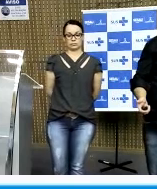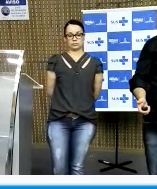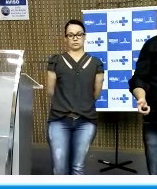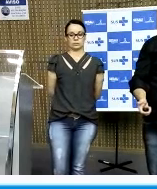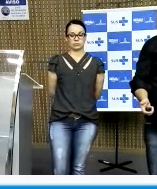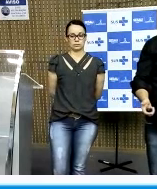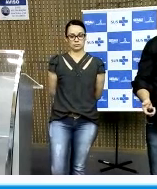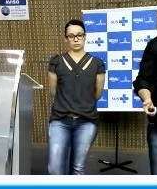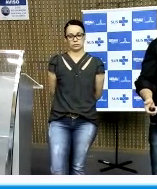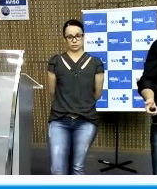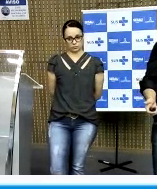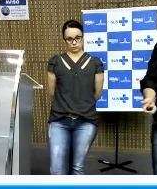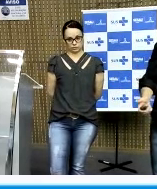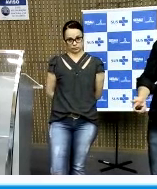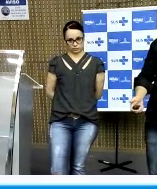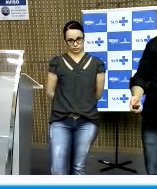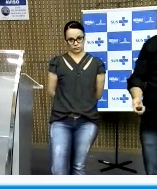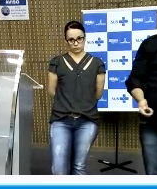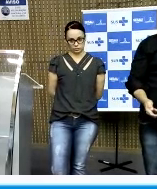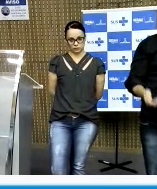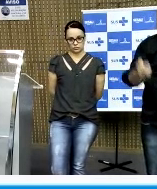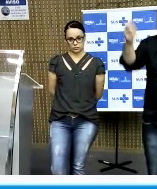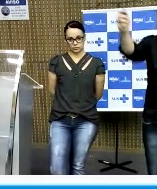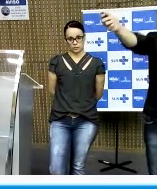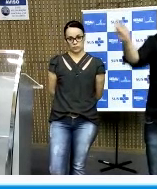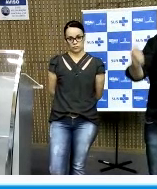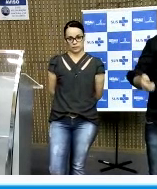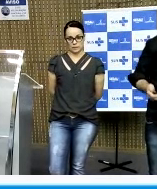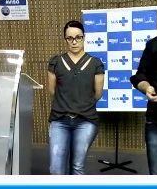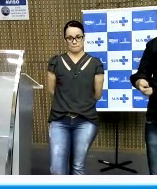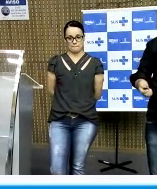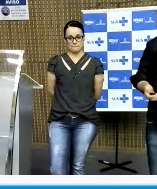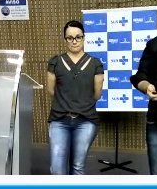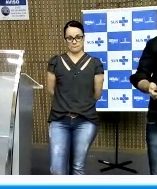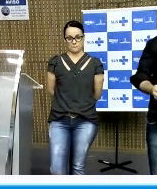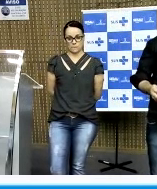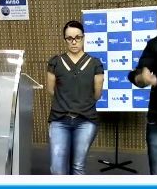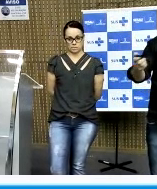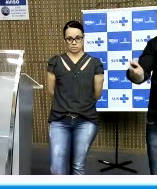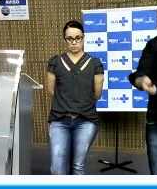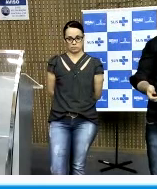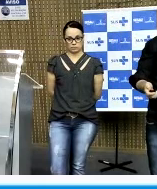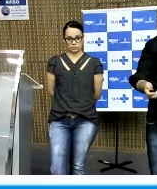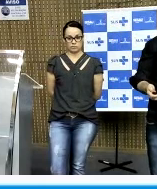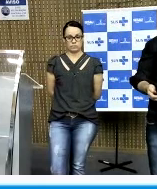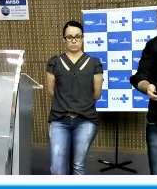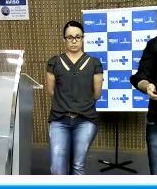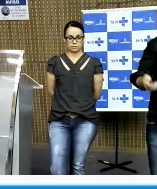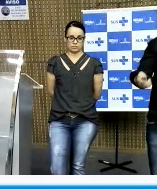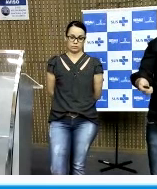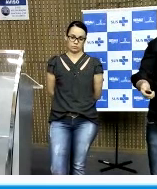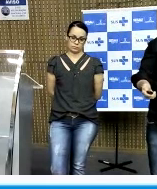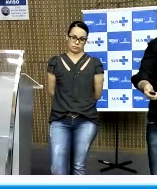atendimento em 2020 e 2021, principalmente das consultas de enfermagem. Consultas de pré-natal, com 4 consultas também, ali o nosso